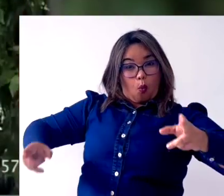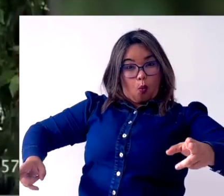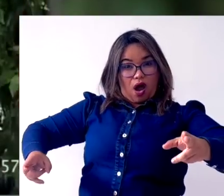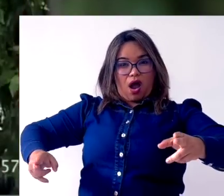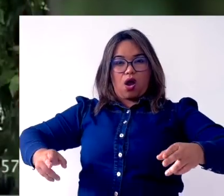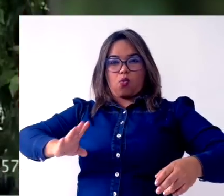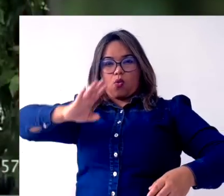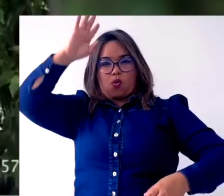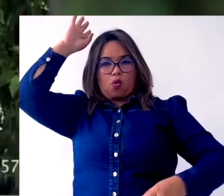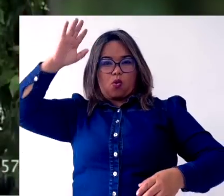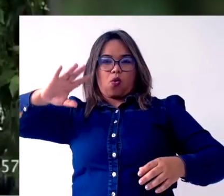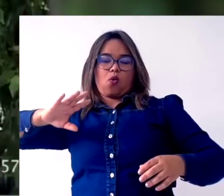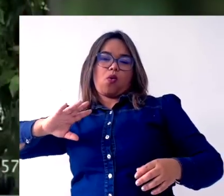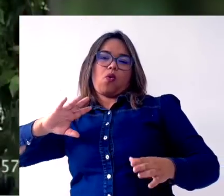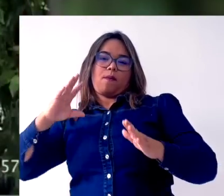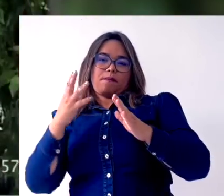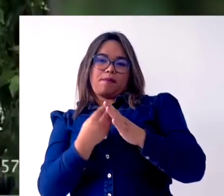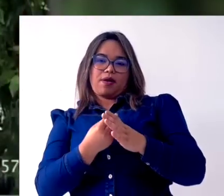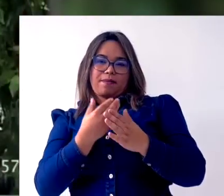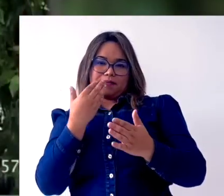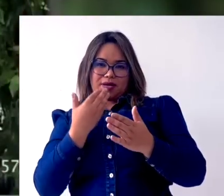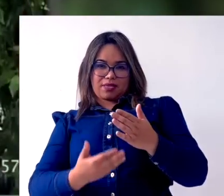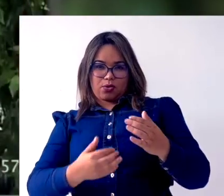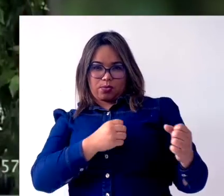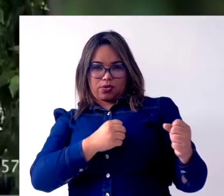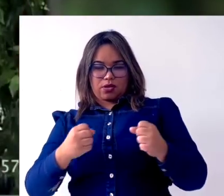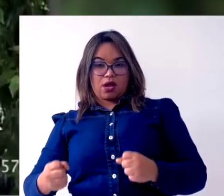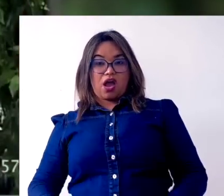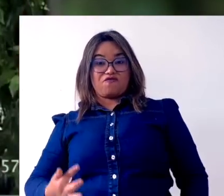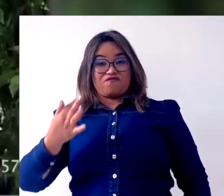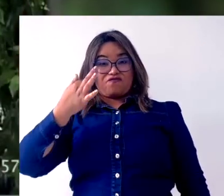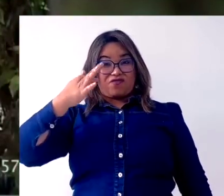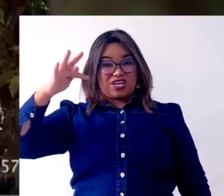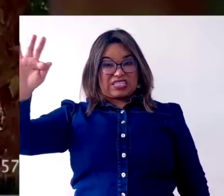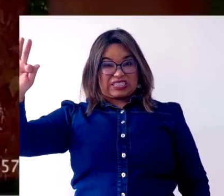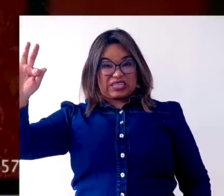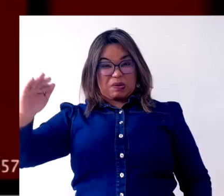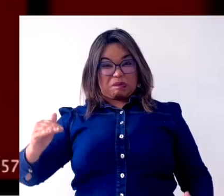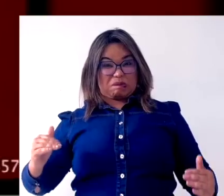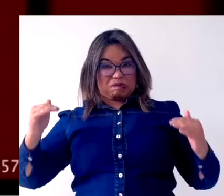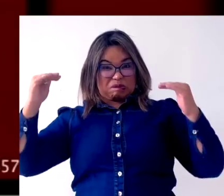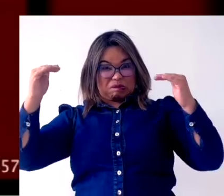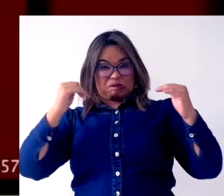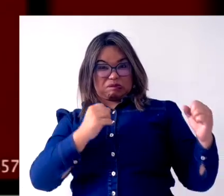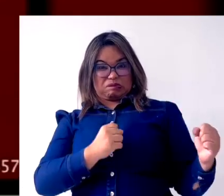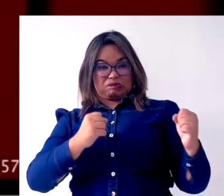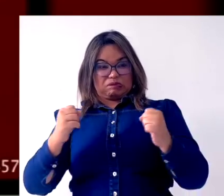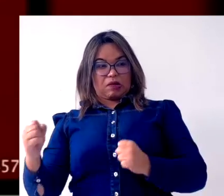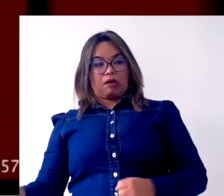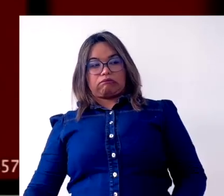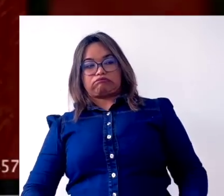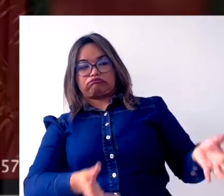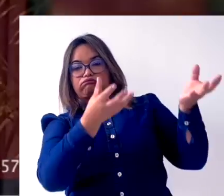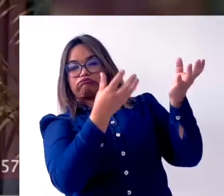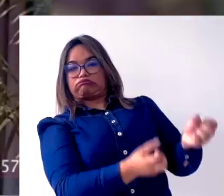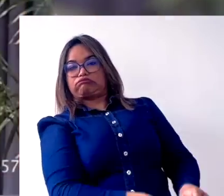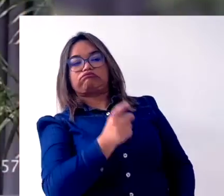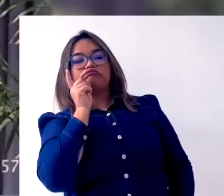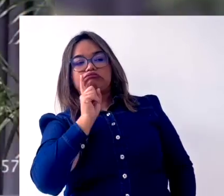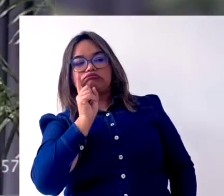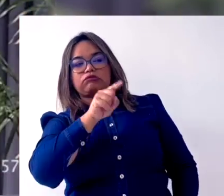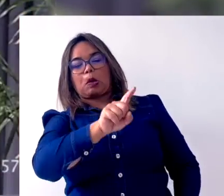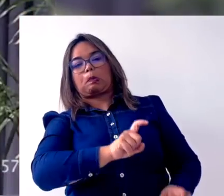ferida mortal, a França, a nação mais poderosa da Europa naquela época, reconheceu a independência dos Estados